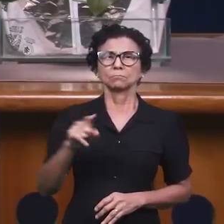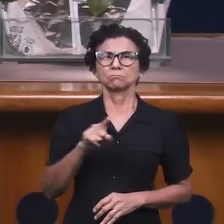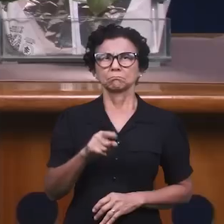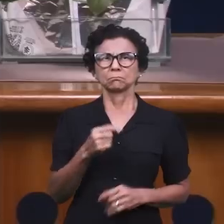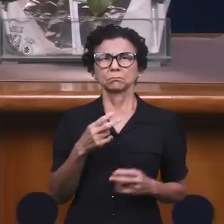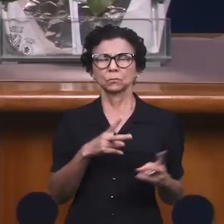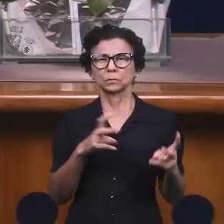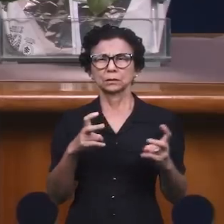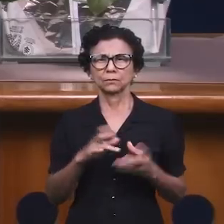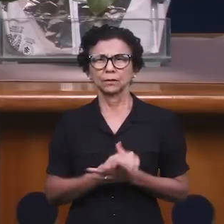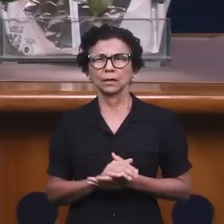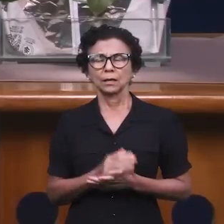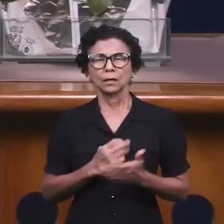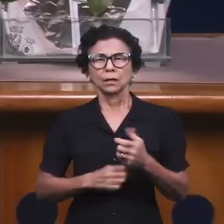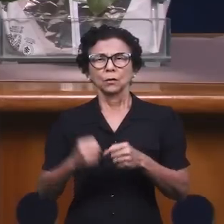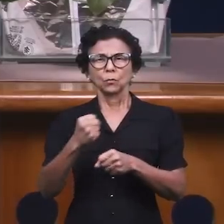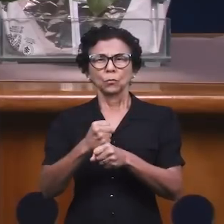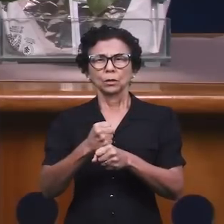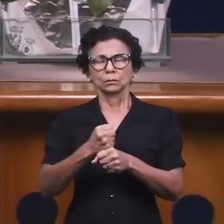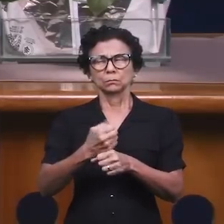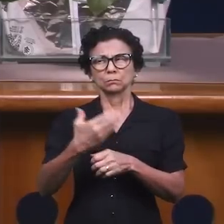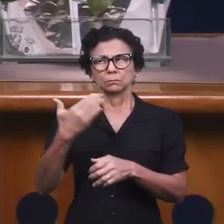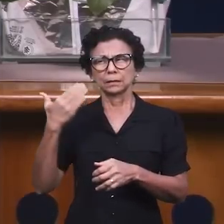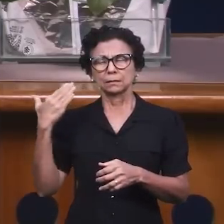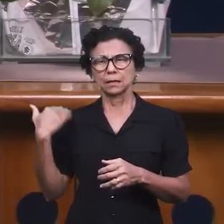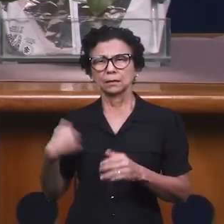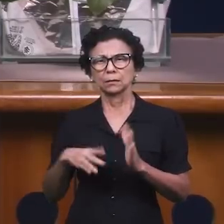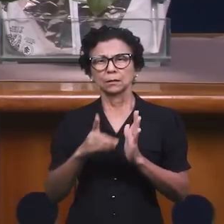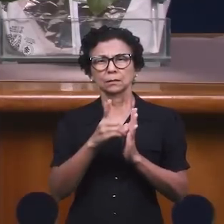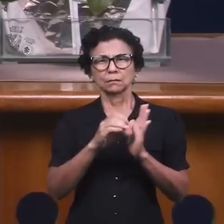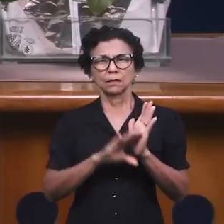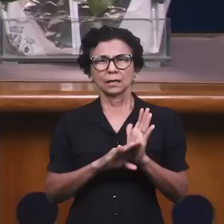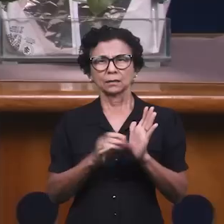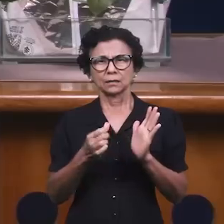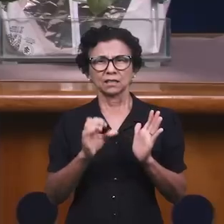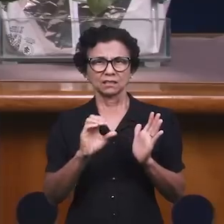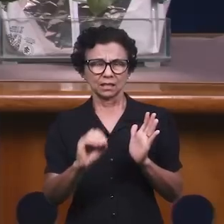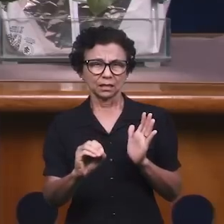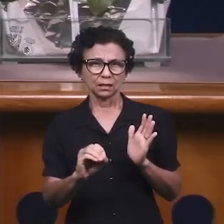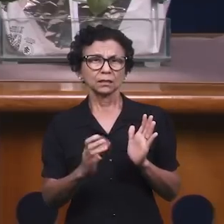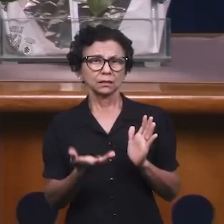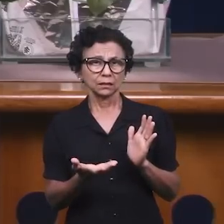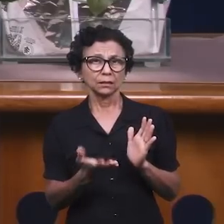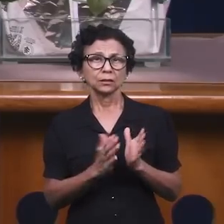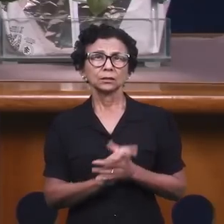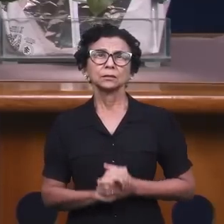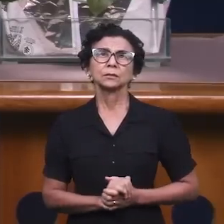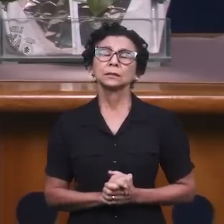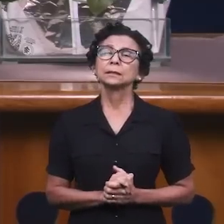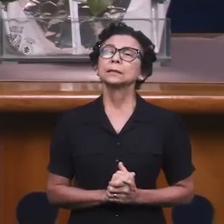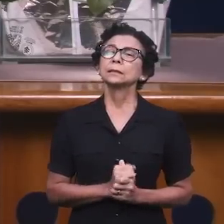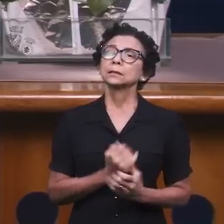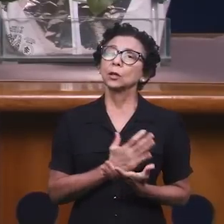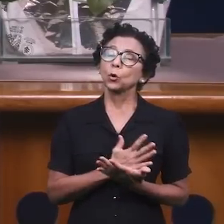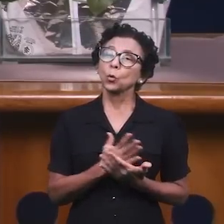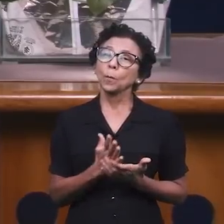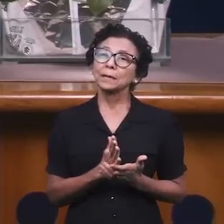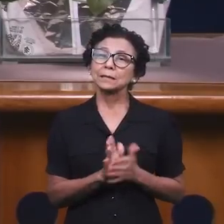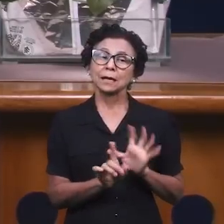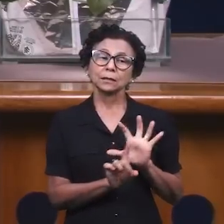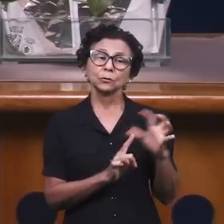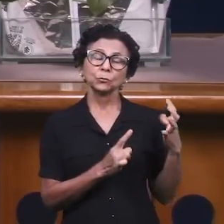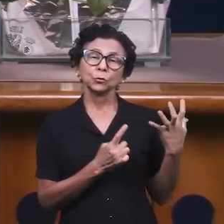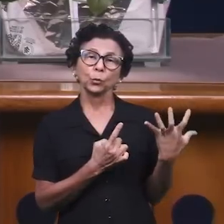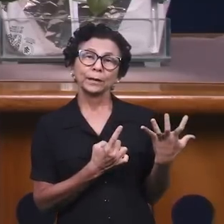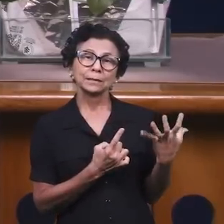60, os cultos, naqueles cultos dos cultos a partir de década de 60, tem sido introduzido elementos místicos